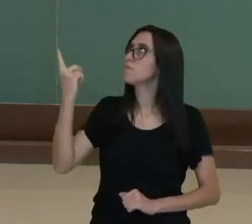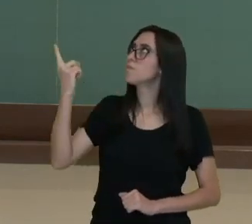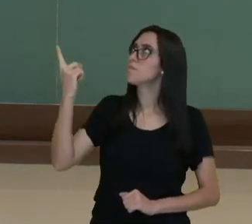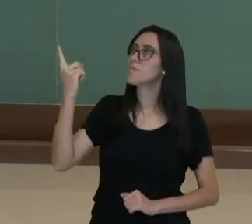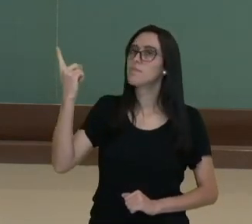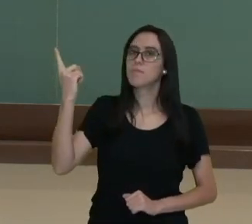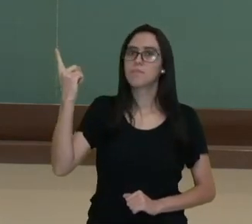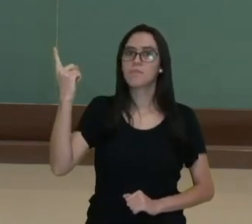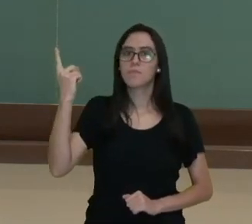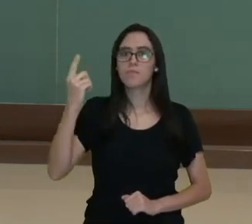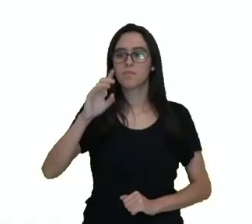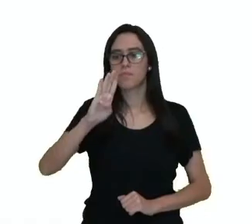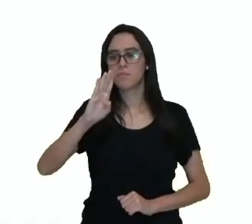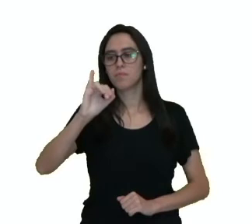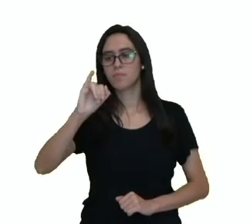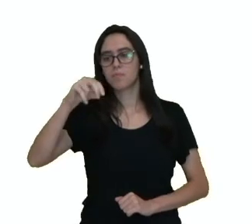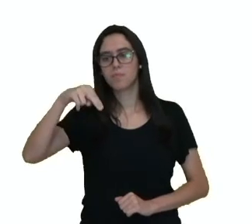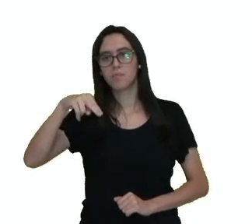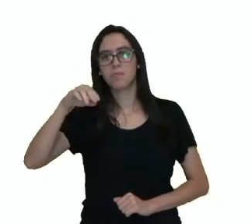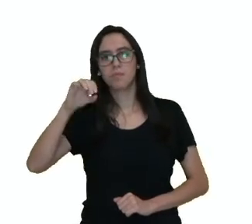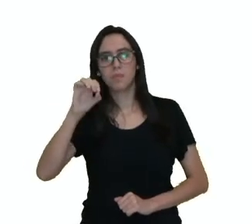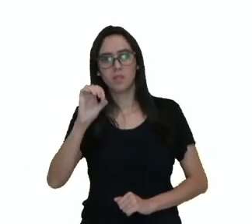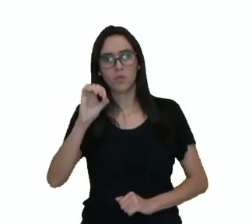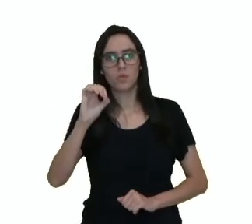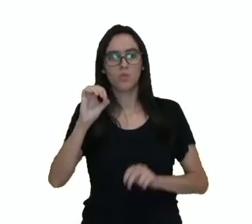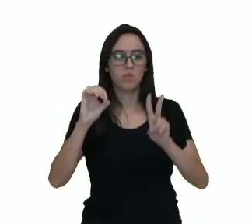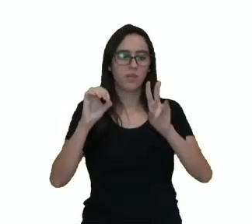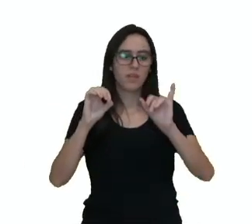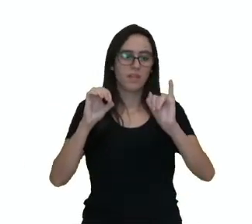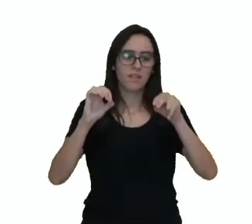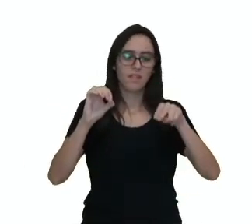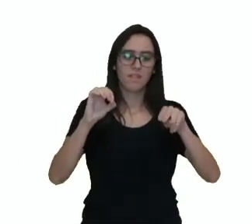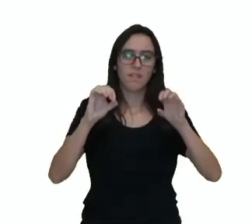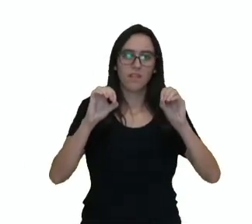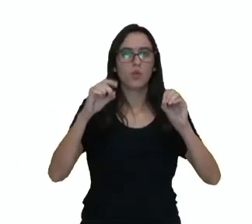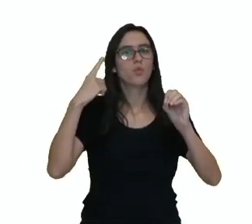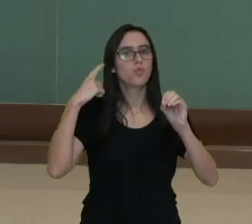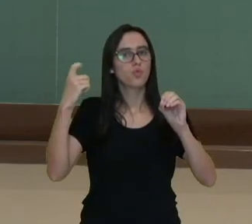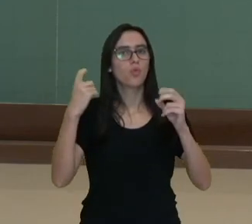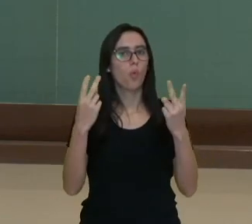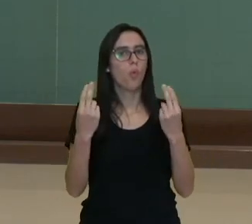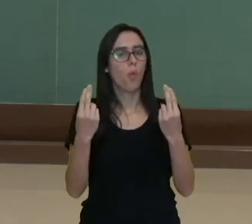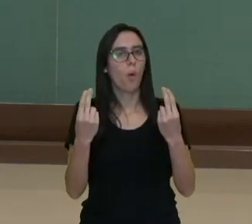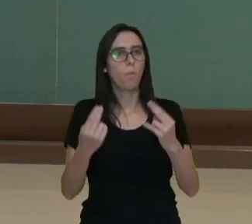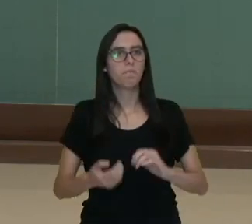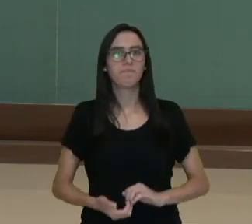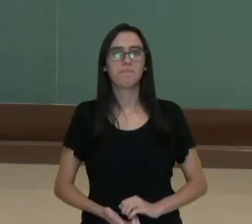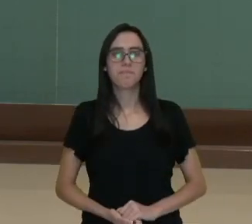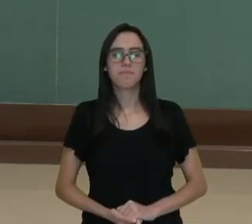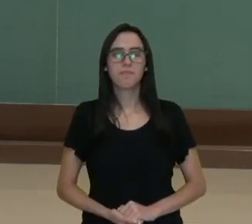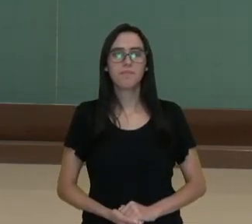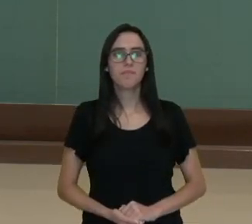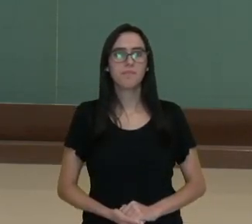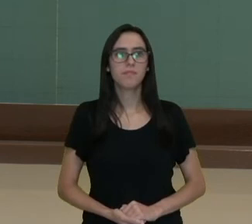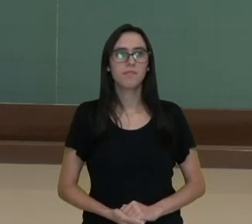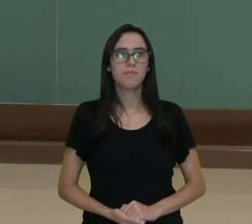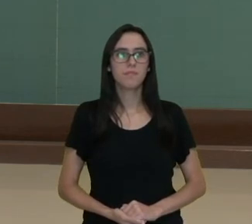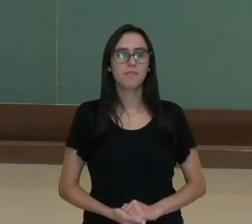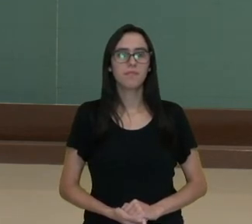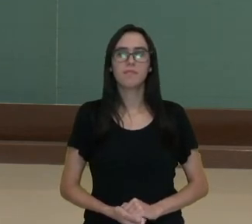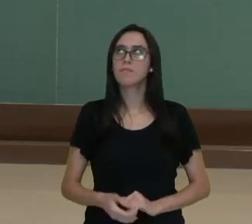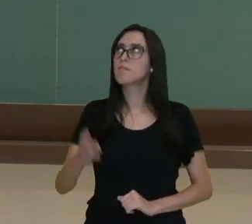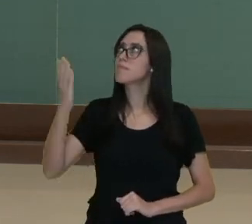tá? Ele representa justamente o som, a representação desse V. Em espanhol,